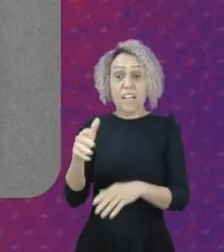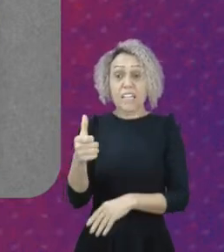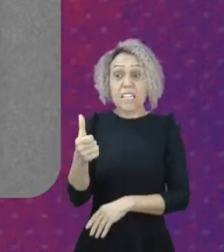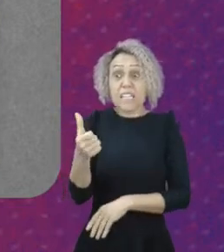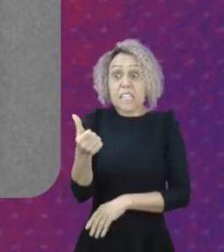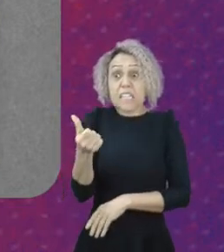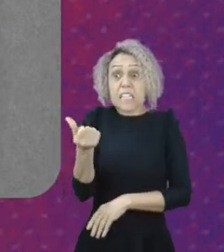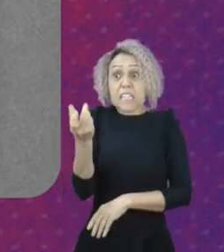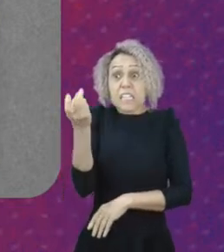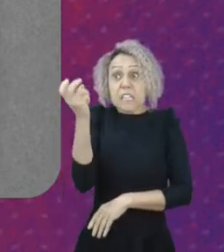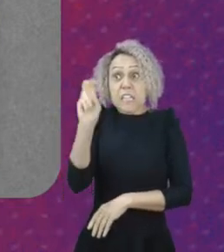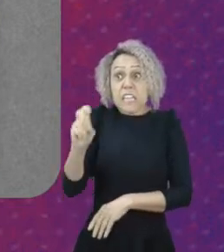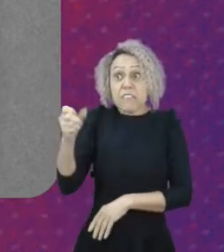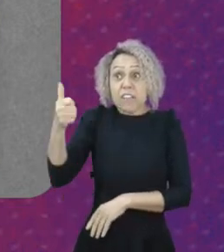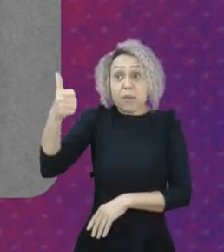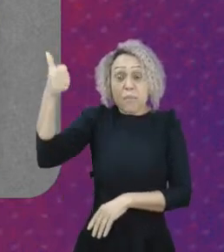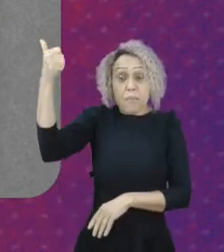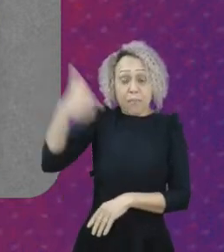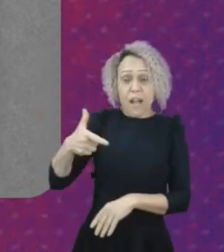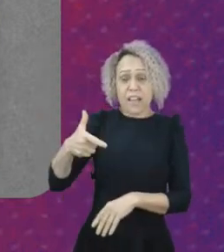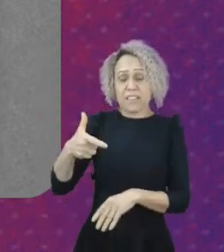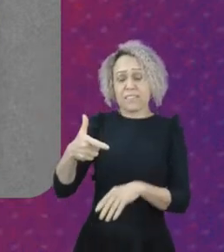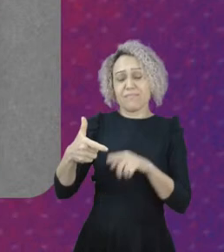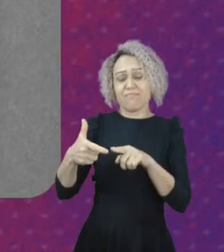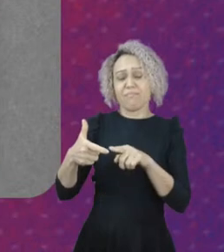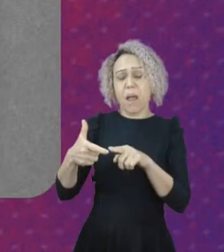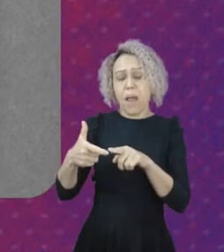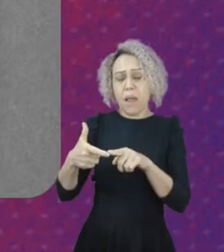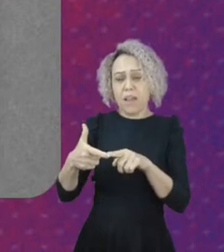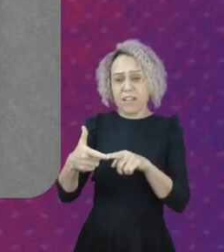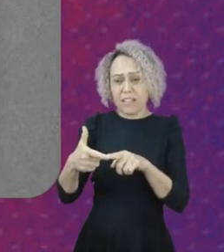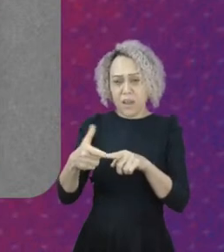as demais. É a região em que mais se